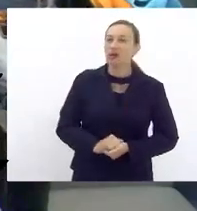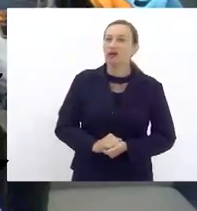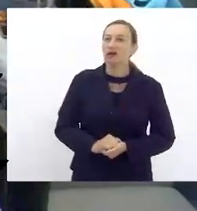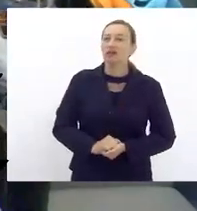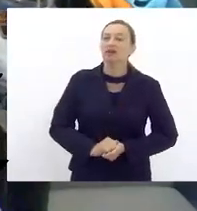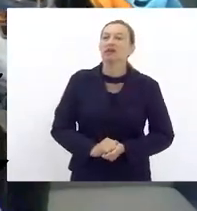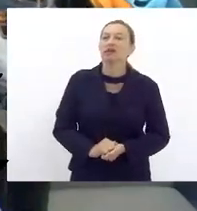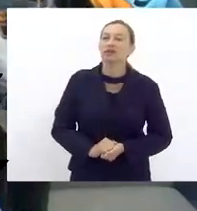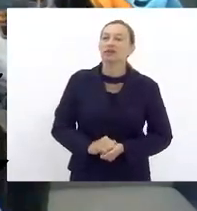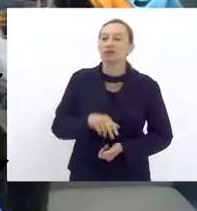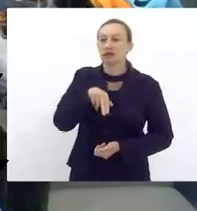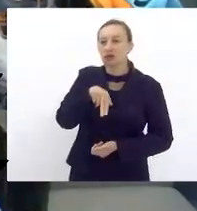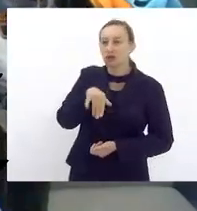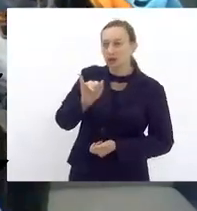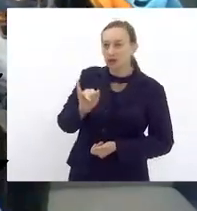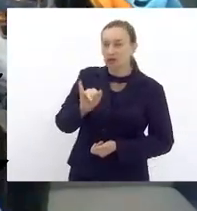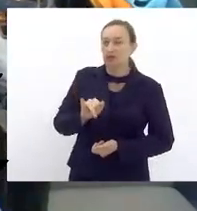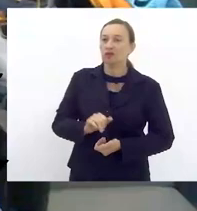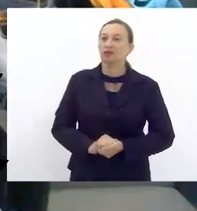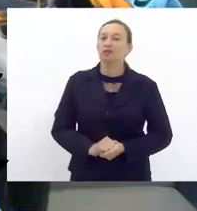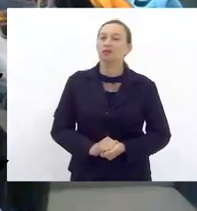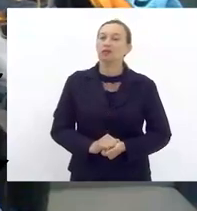Nova Iguaçu